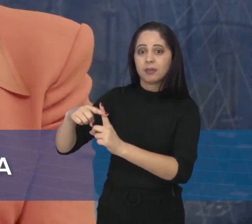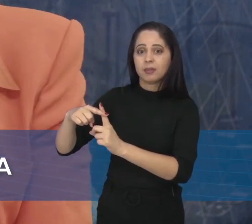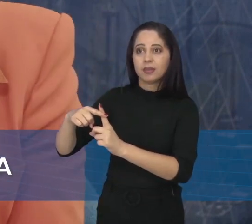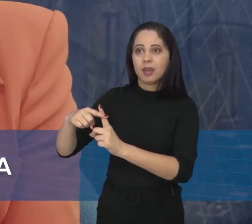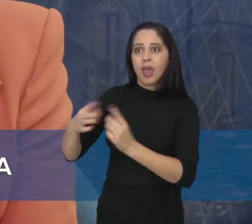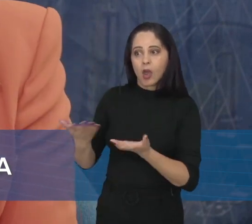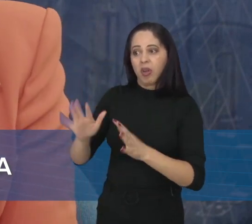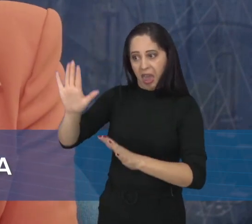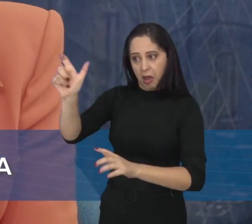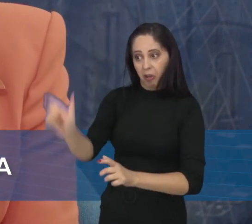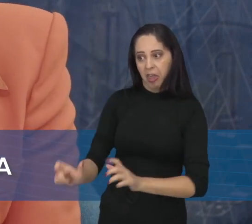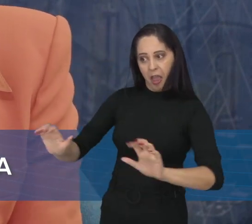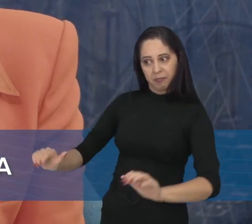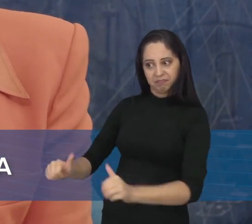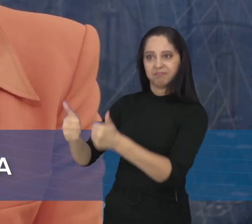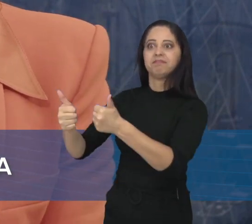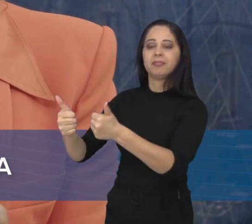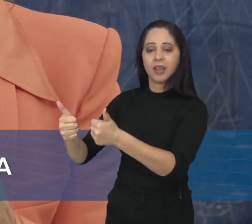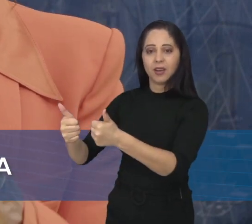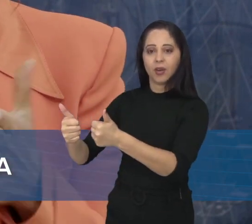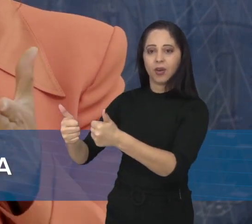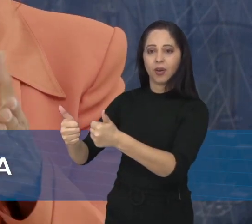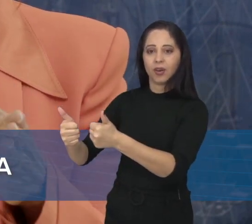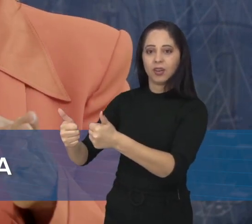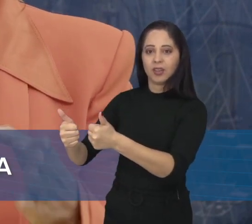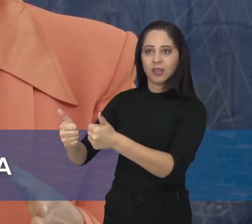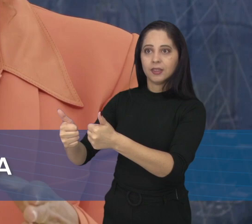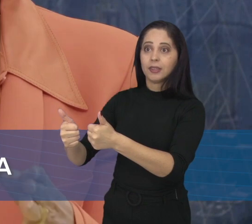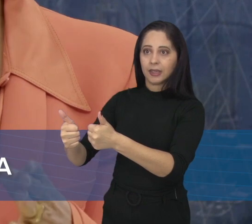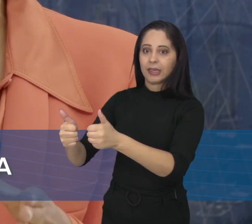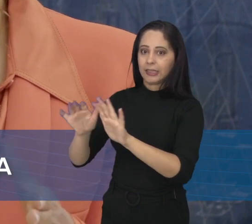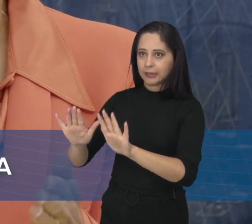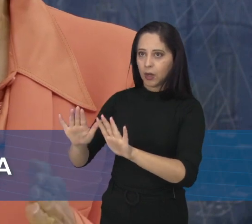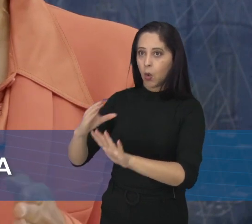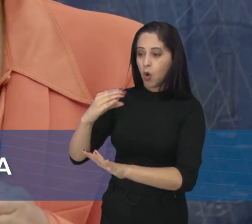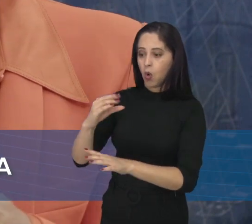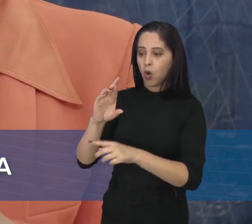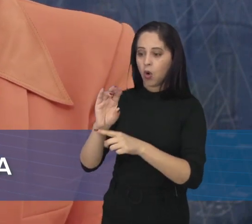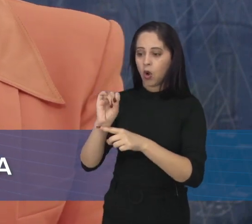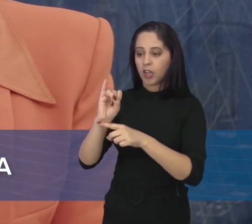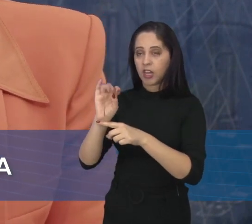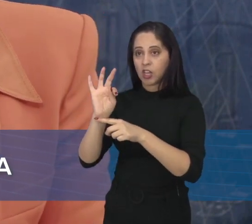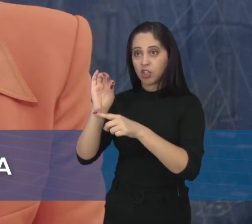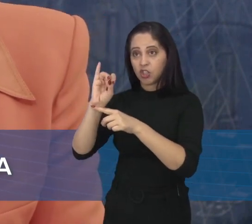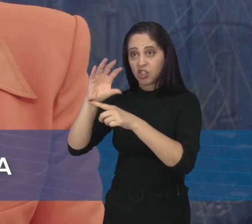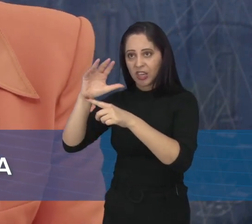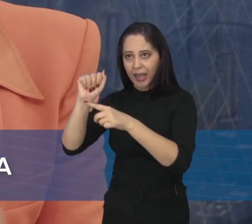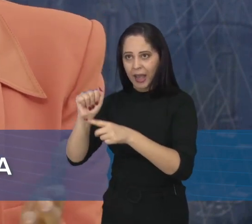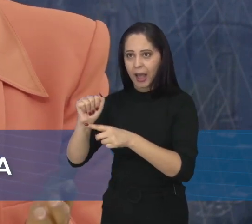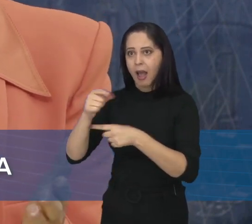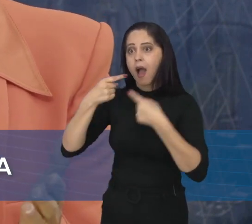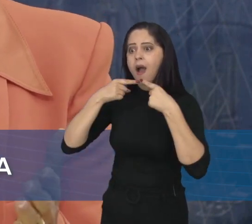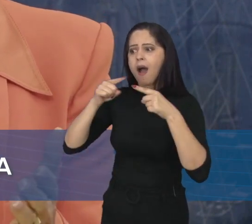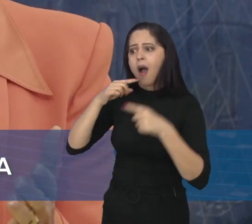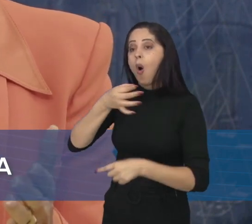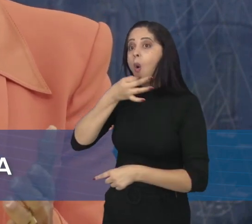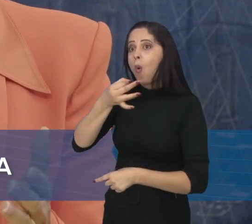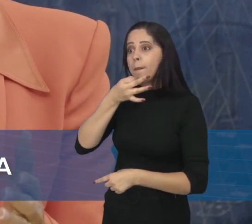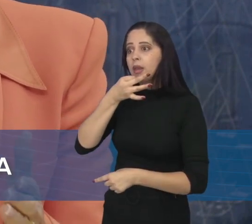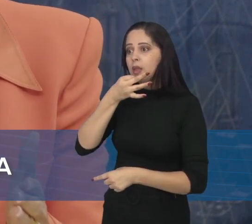desejo de que aquilo melhore, certo? Então, quando eu entendo crítica como um desejo de melhora, é muito bem-vinda,